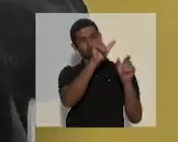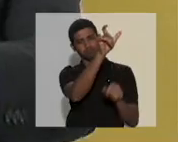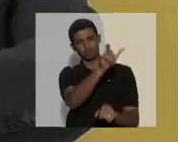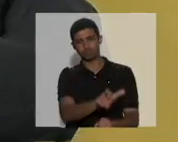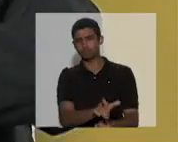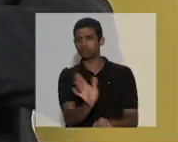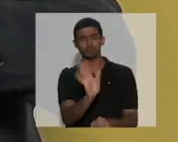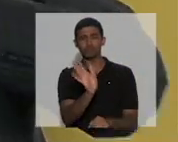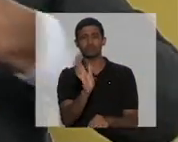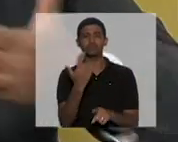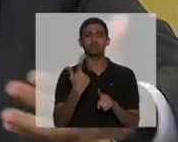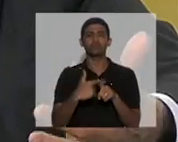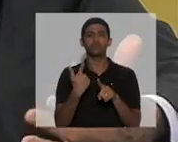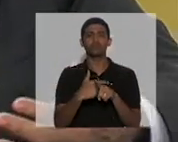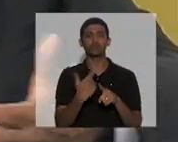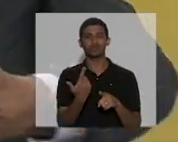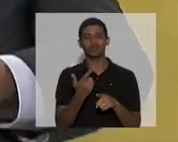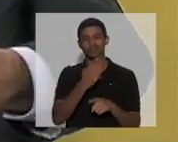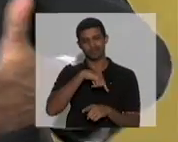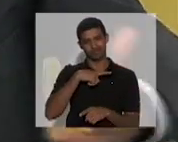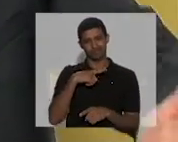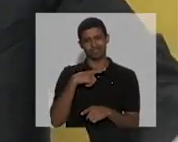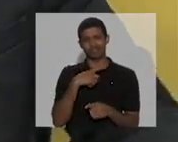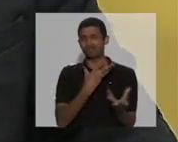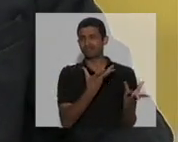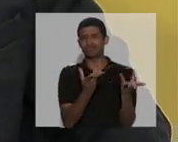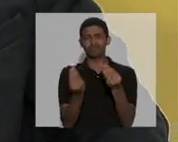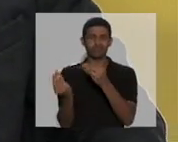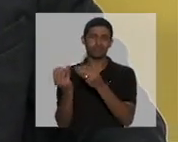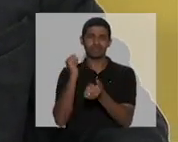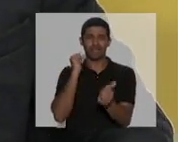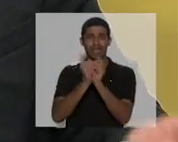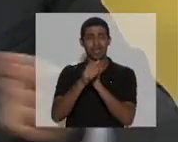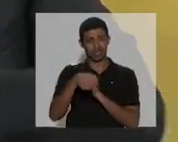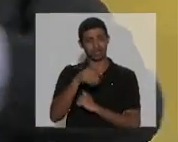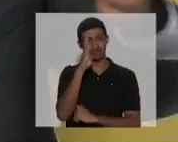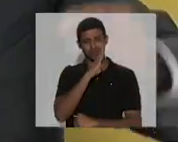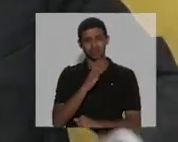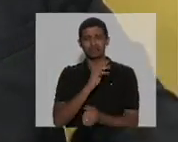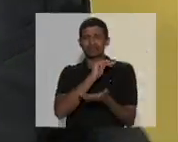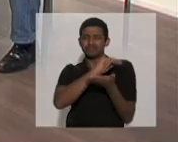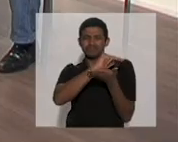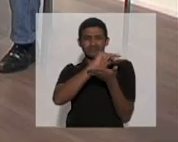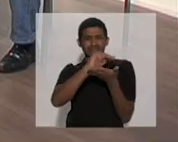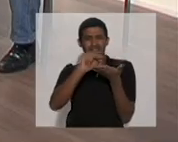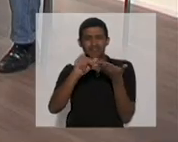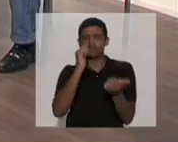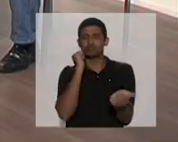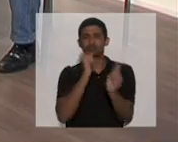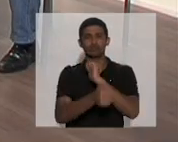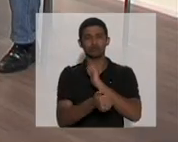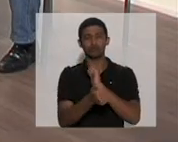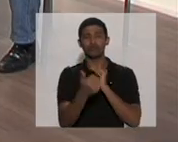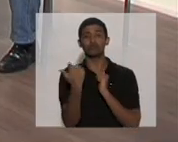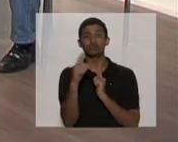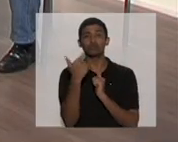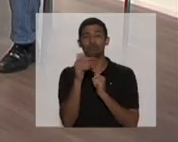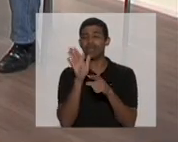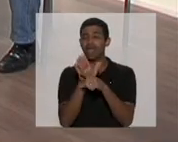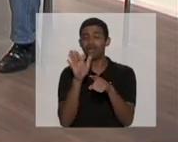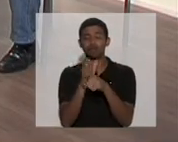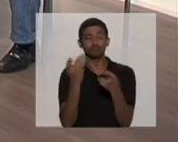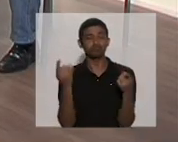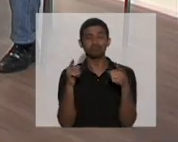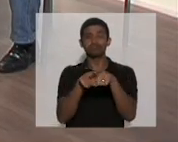privilegiar talentos, até porque nós temos aí os atletas brasileiros em diversas modalidades que não têm nenhum